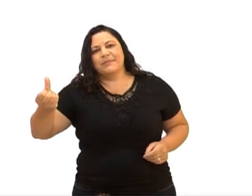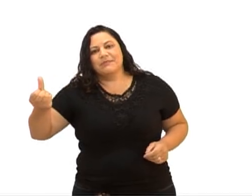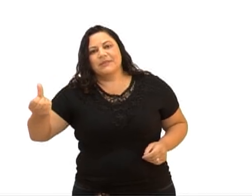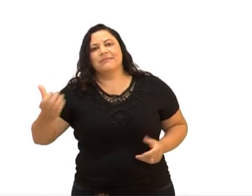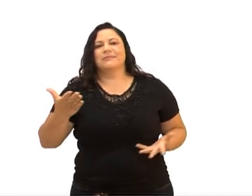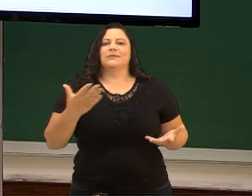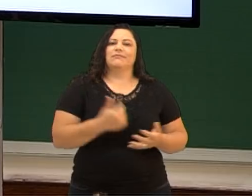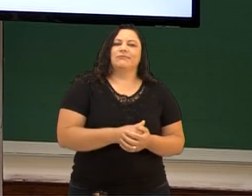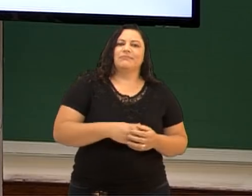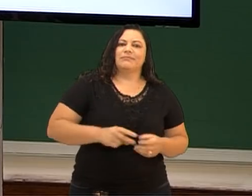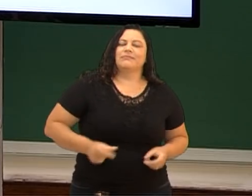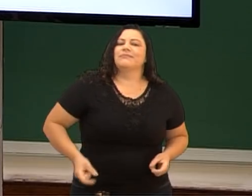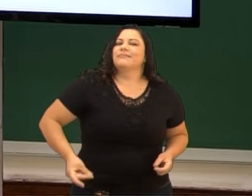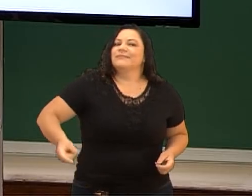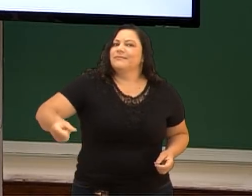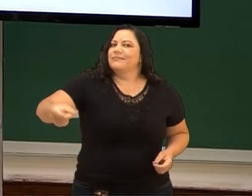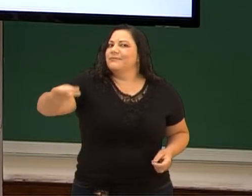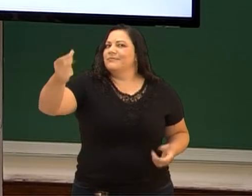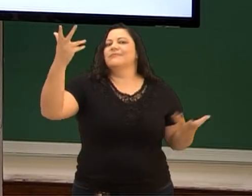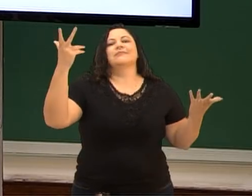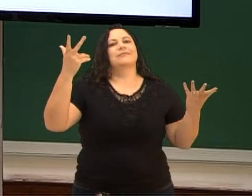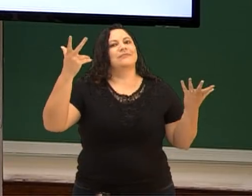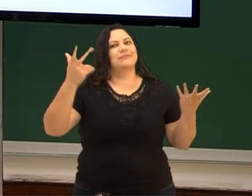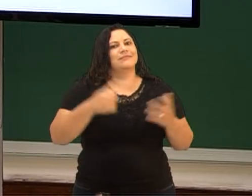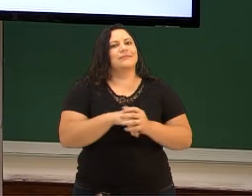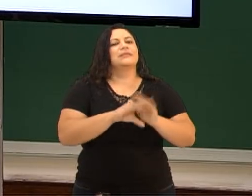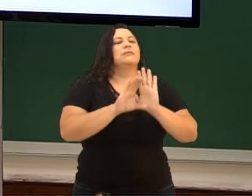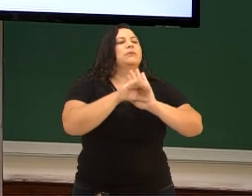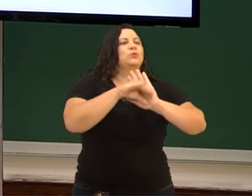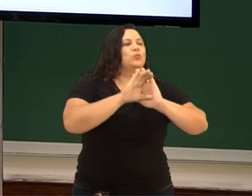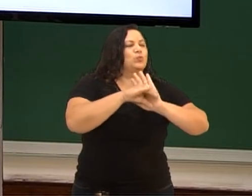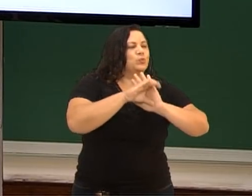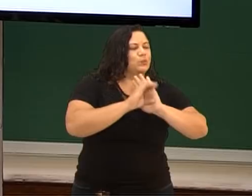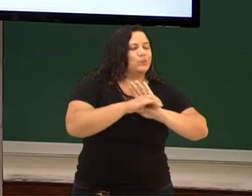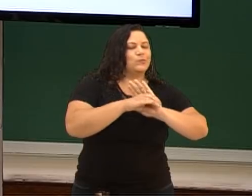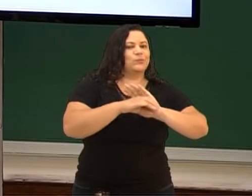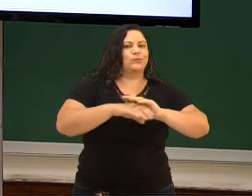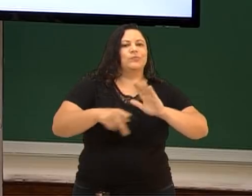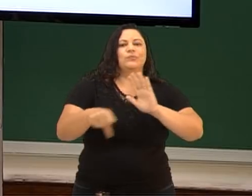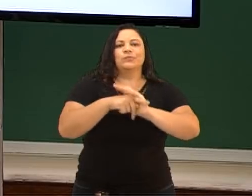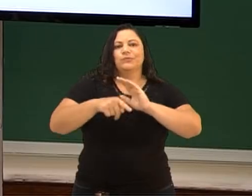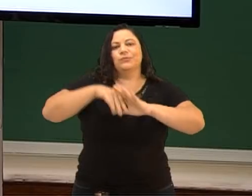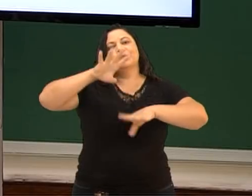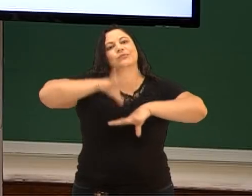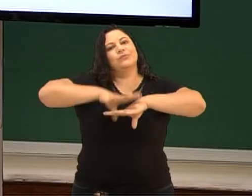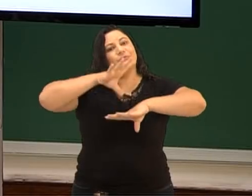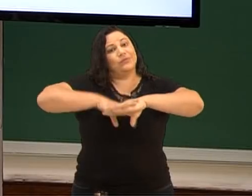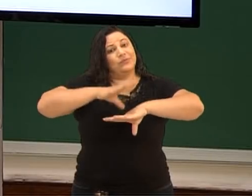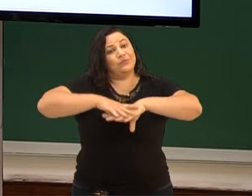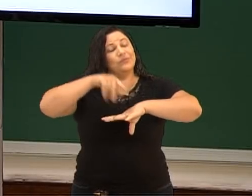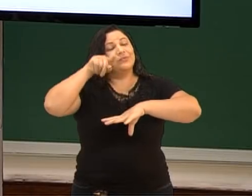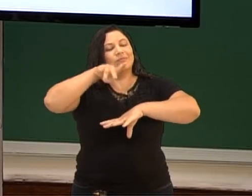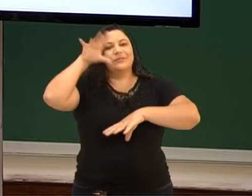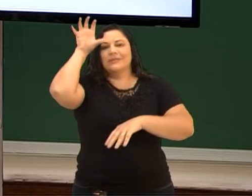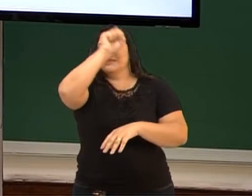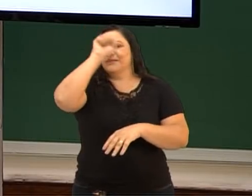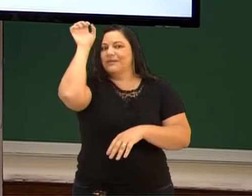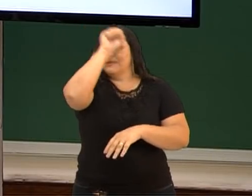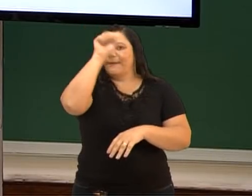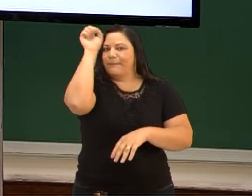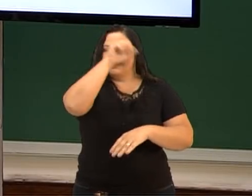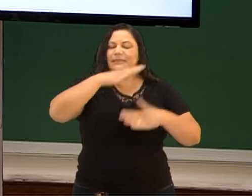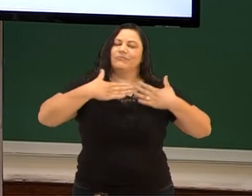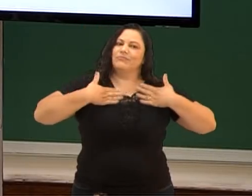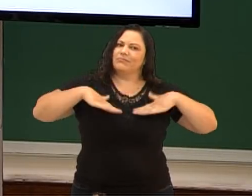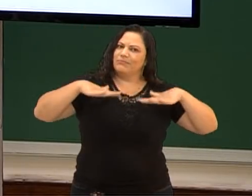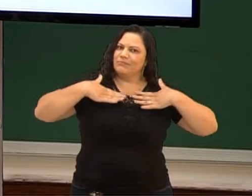6,6666 até o infinito, que é mais um conceitinho matemático que também vocês estão aprendendo a construir. Tudo bem? Mas vamos com